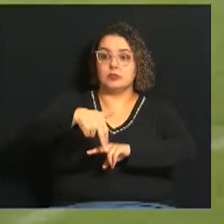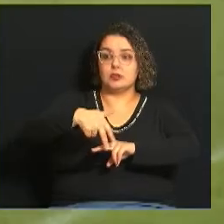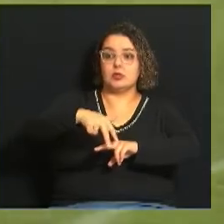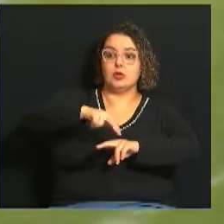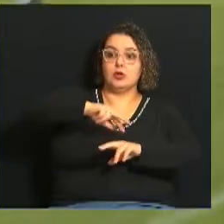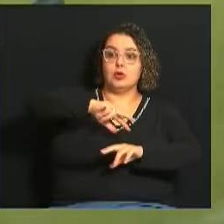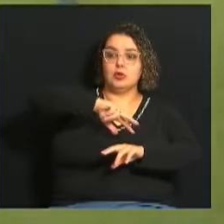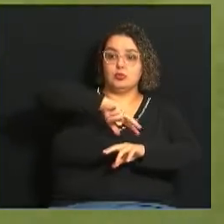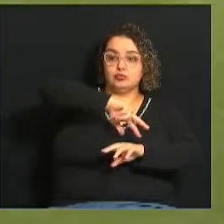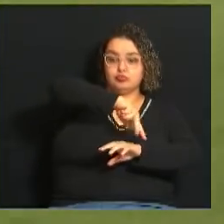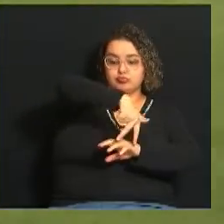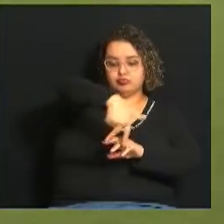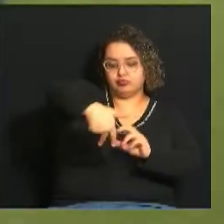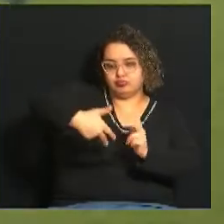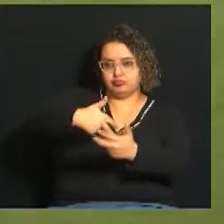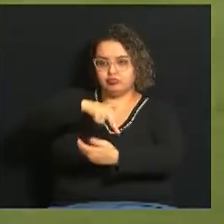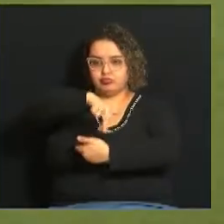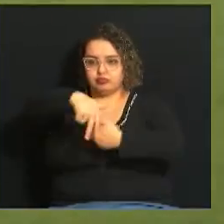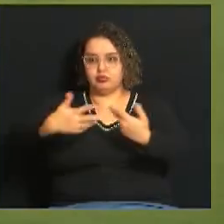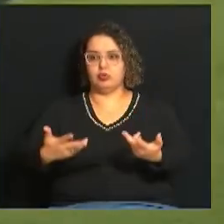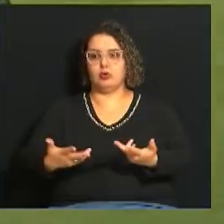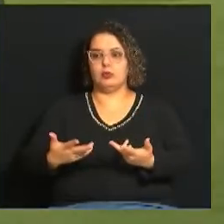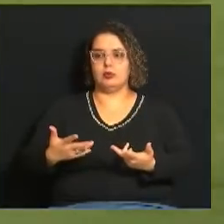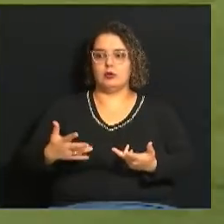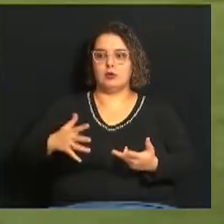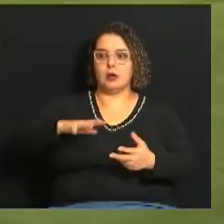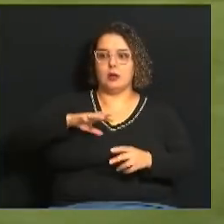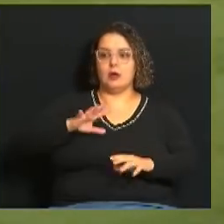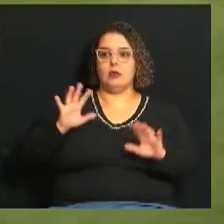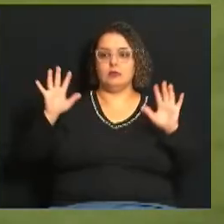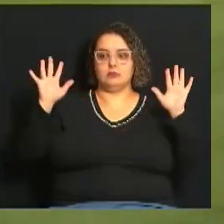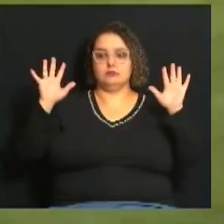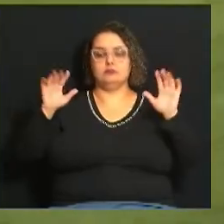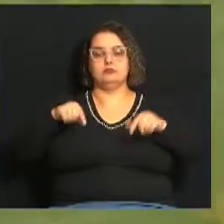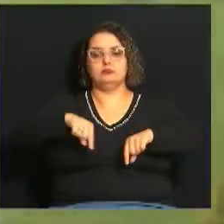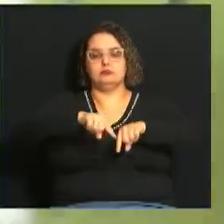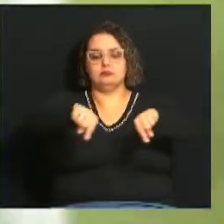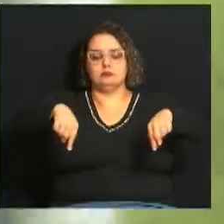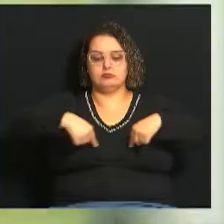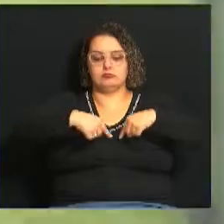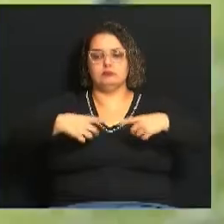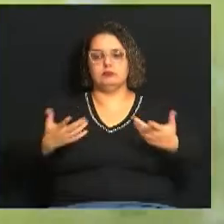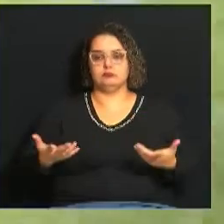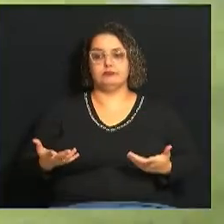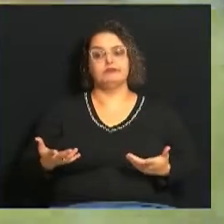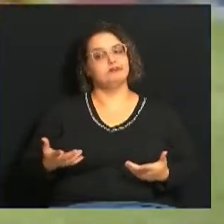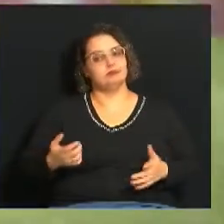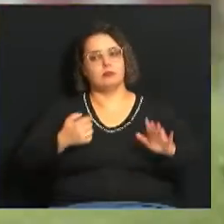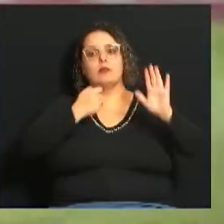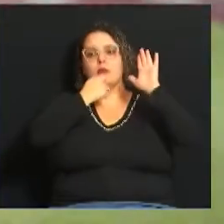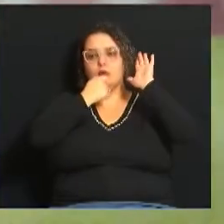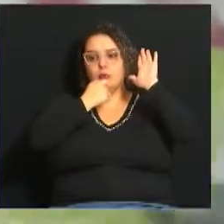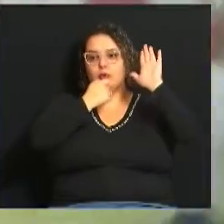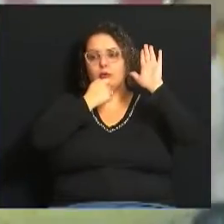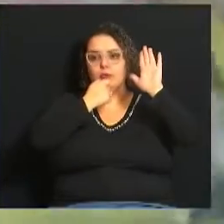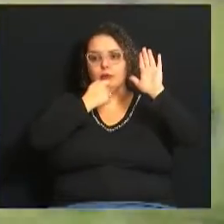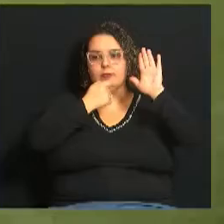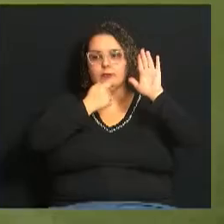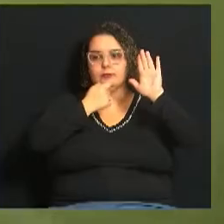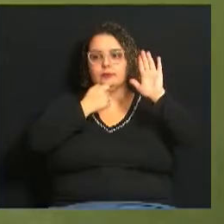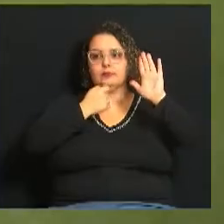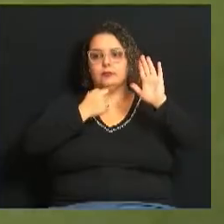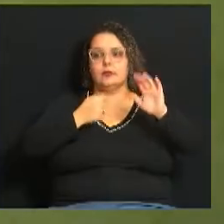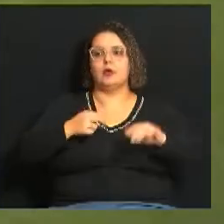do zagueiro Fabrício, que agarrou o atacante dentro da área. Pênalti que Ronaldo não